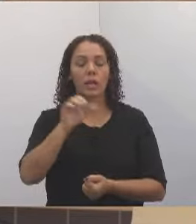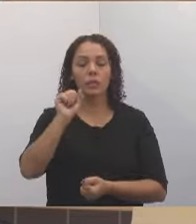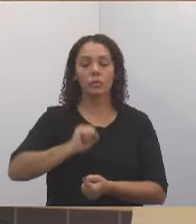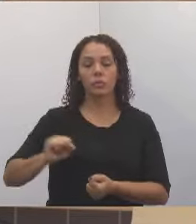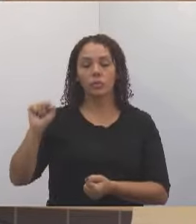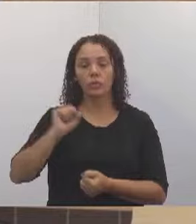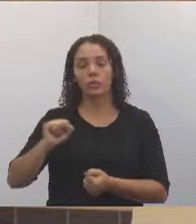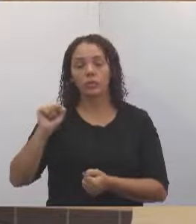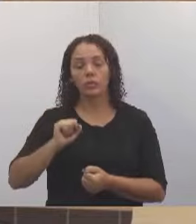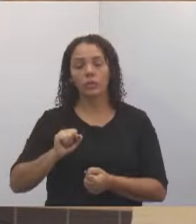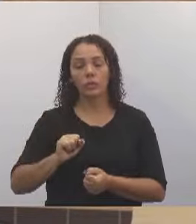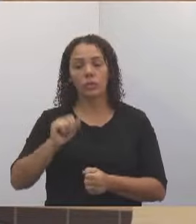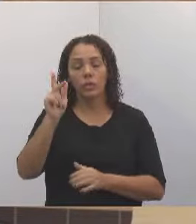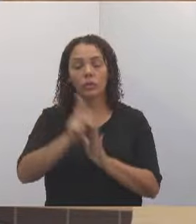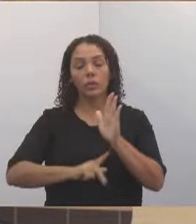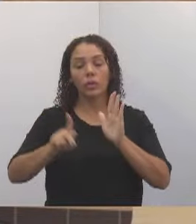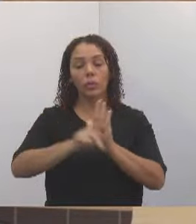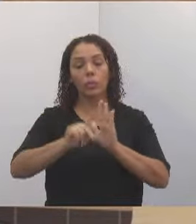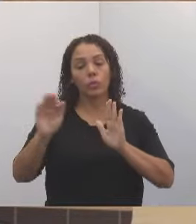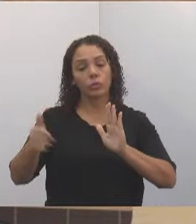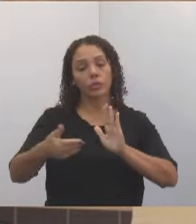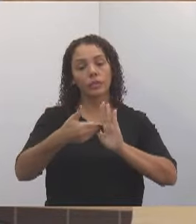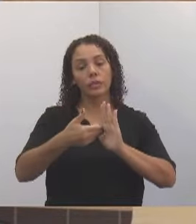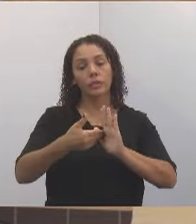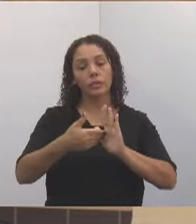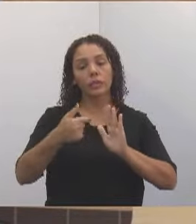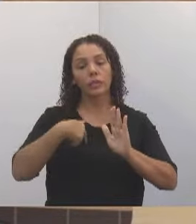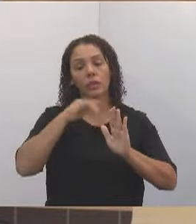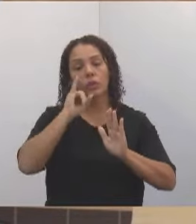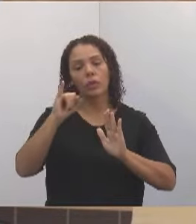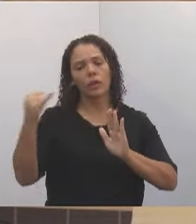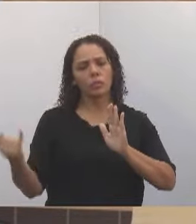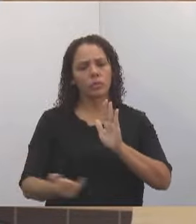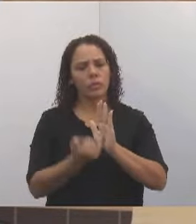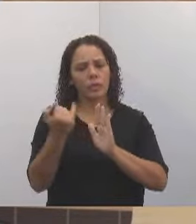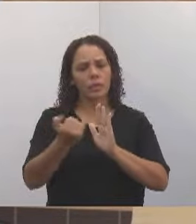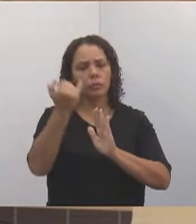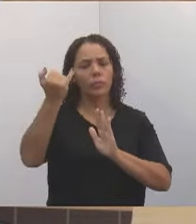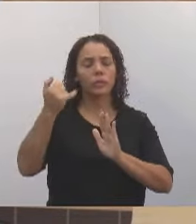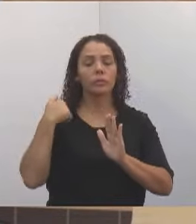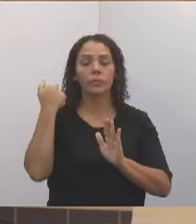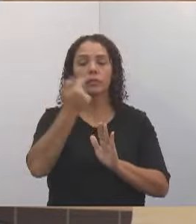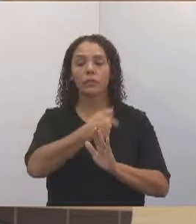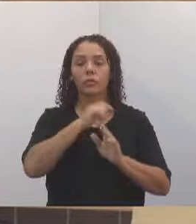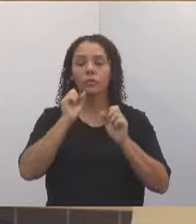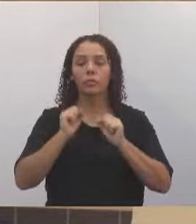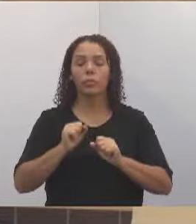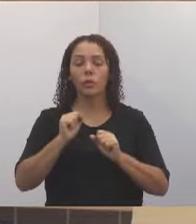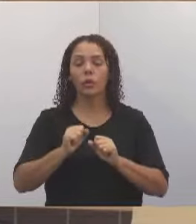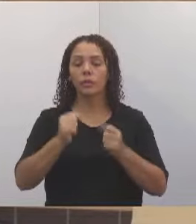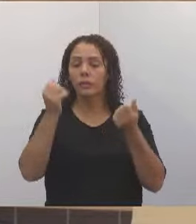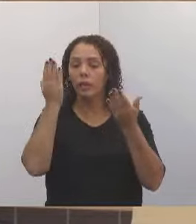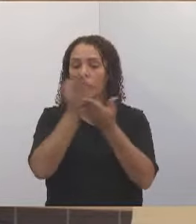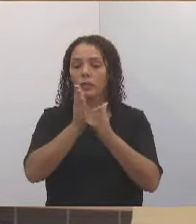assim que eu julgo como muito importantes para que a gente possa romper com esse tipo